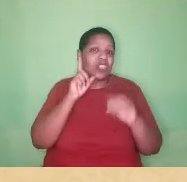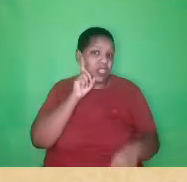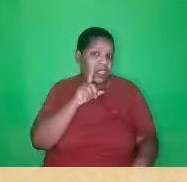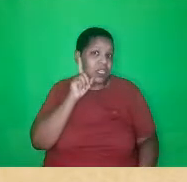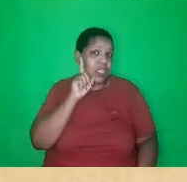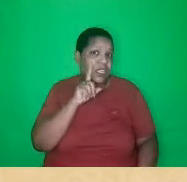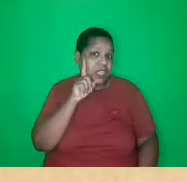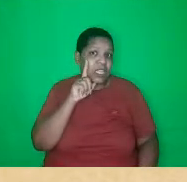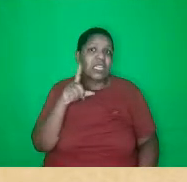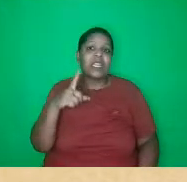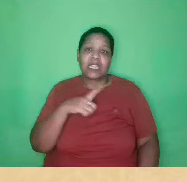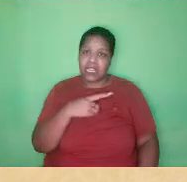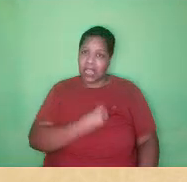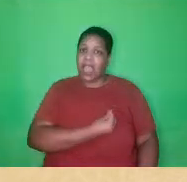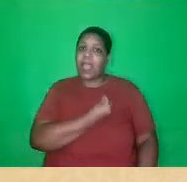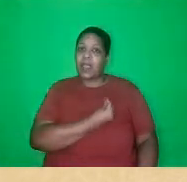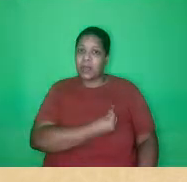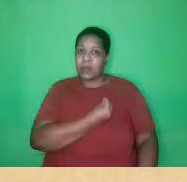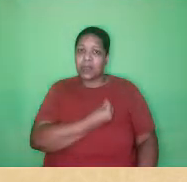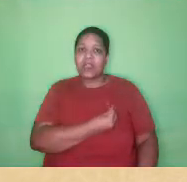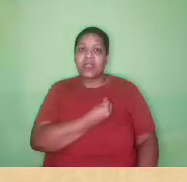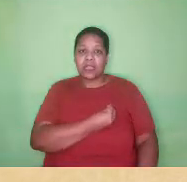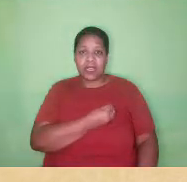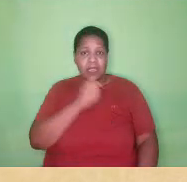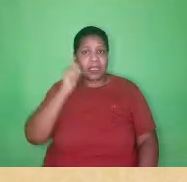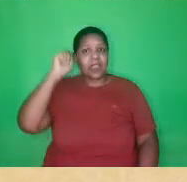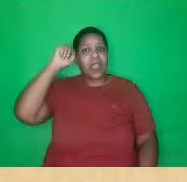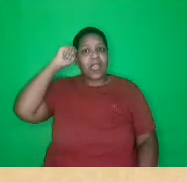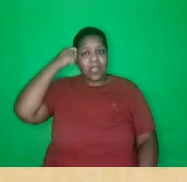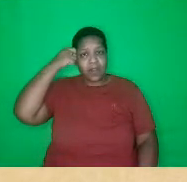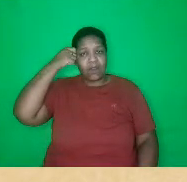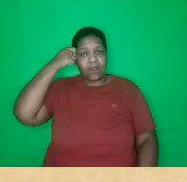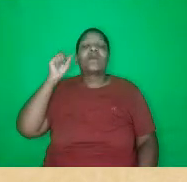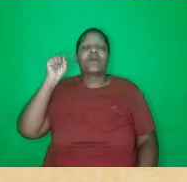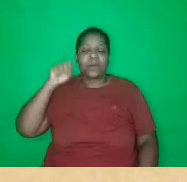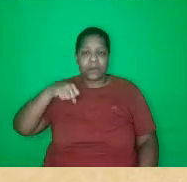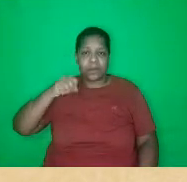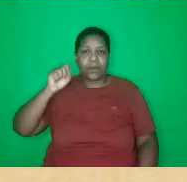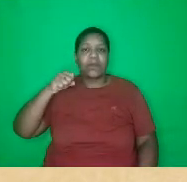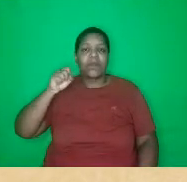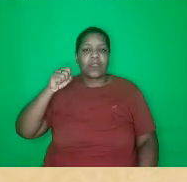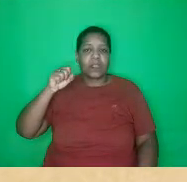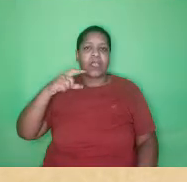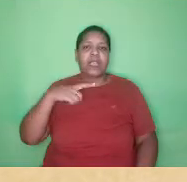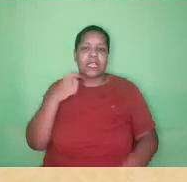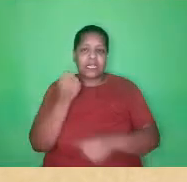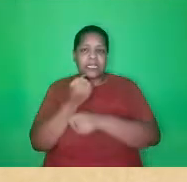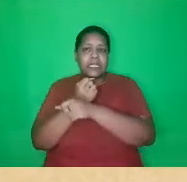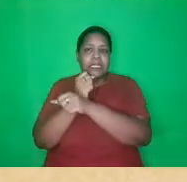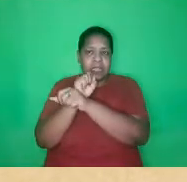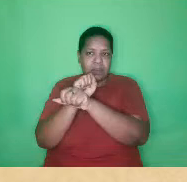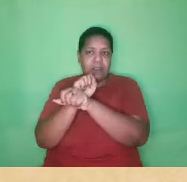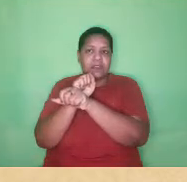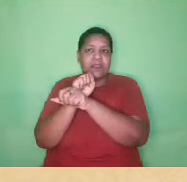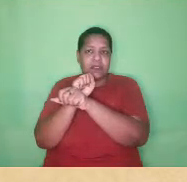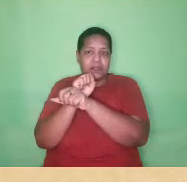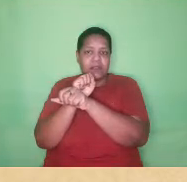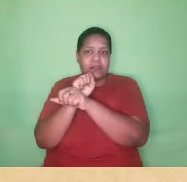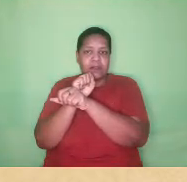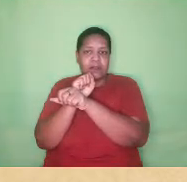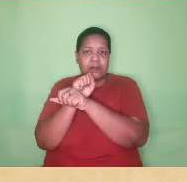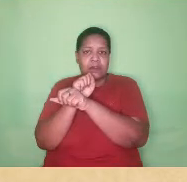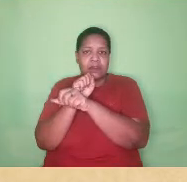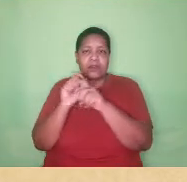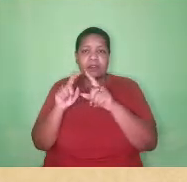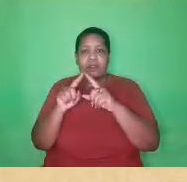uma presença de africanos e de africanos, né, escravizados. Mas hoje o número,